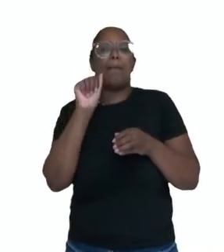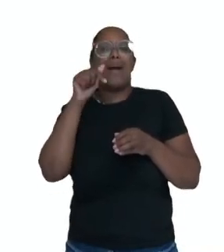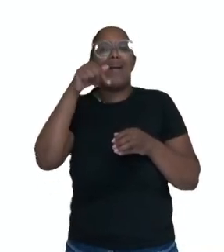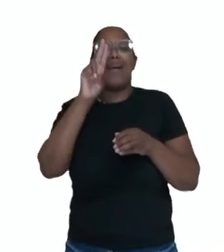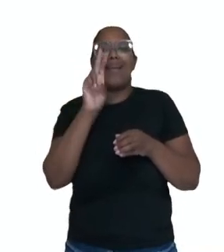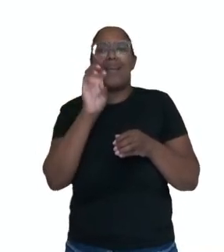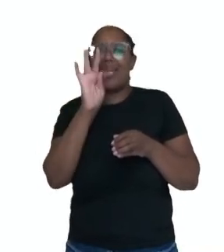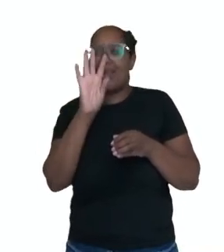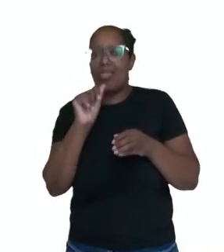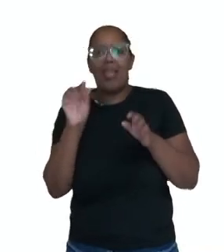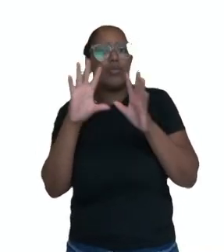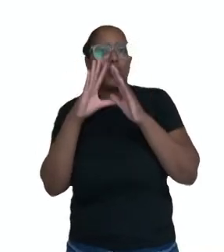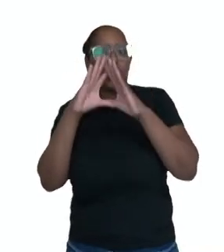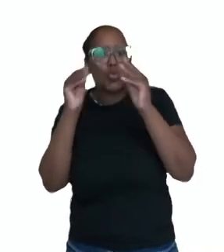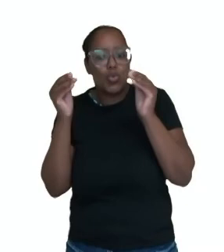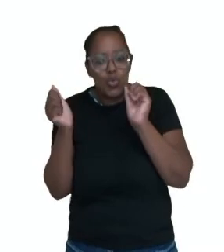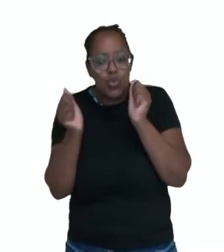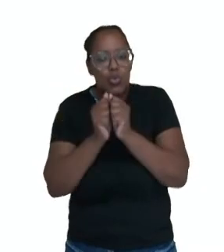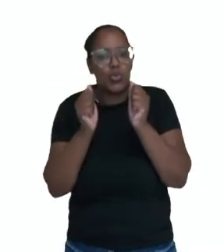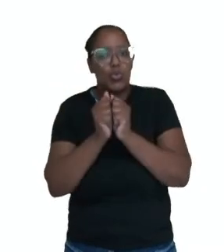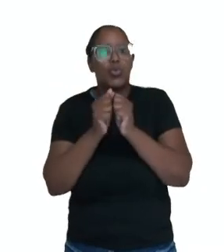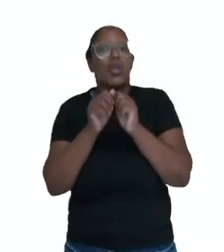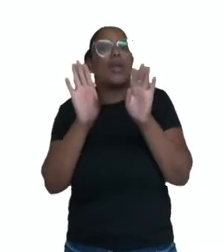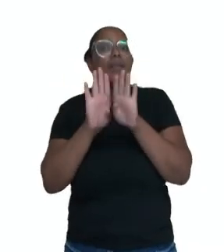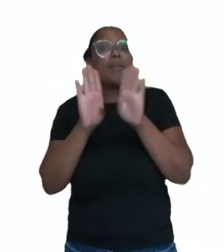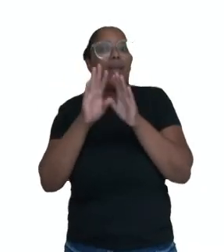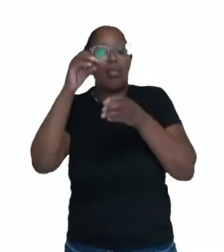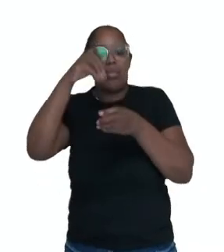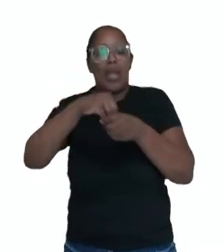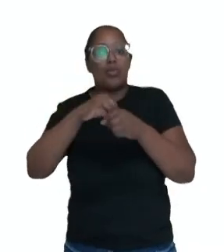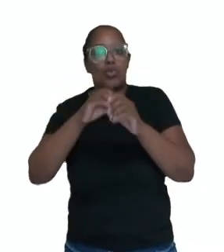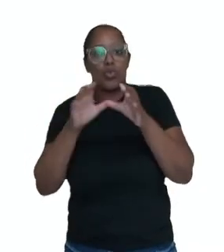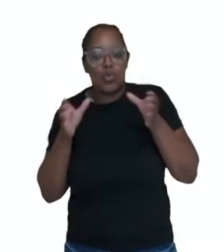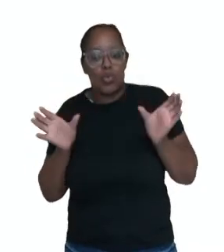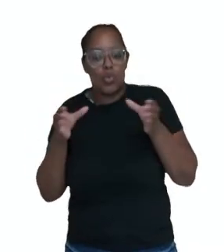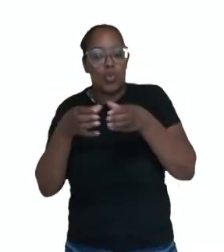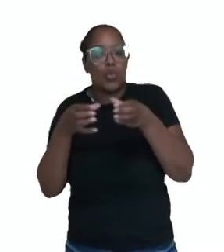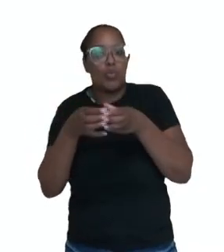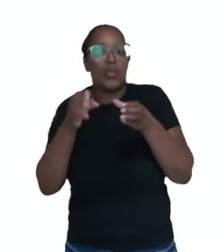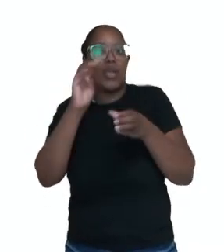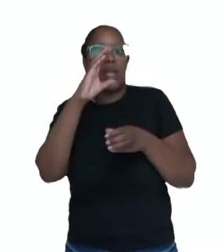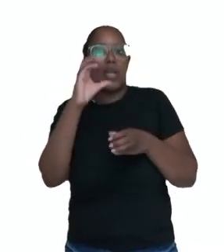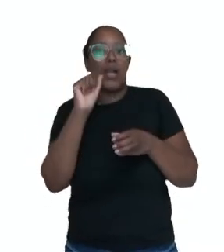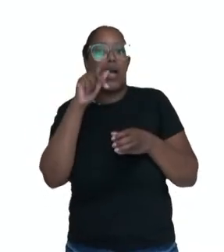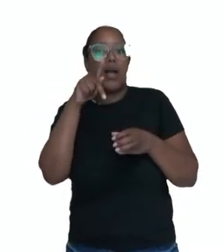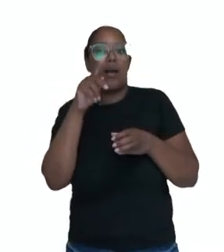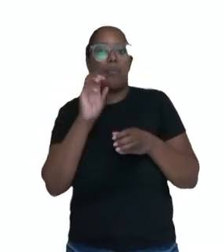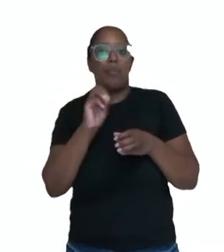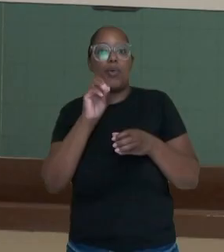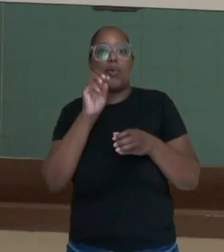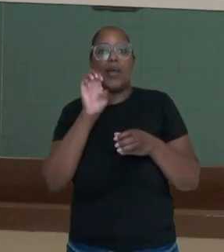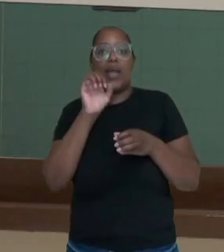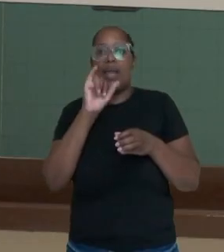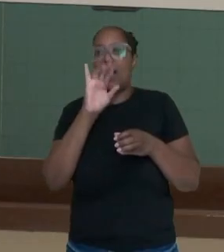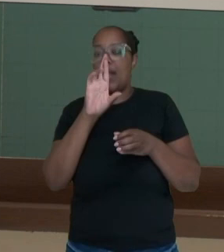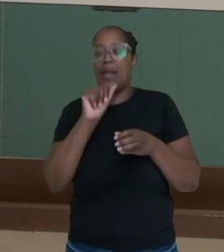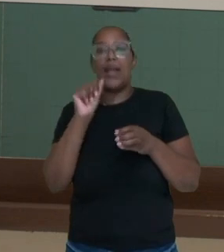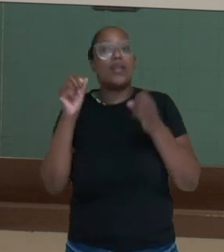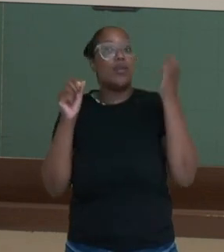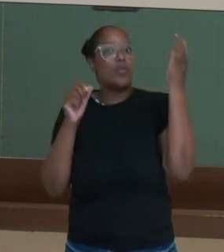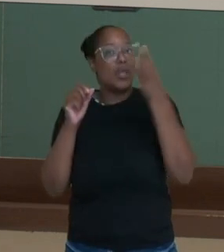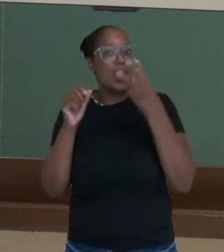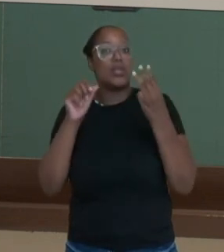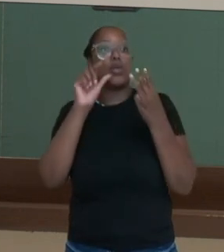a pedra, né? E dentro da nossa roda de capoeira são três berimbaus: o gunga, mais grave, o